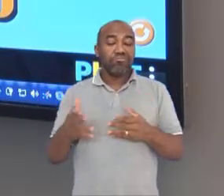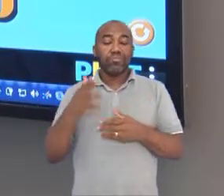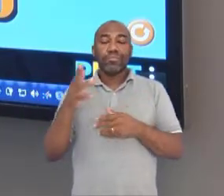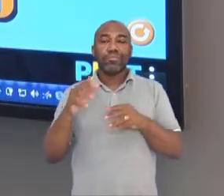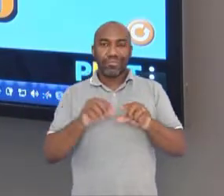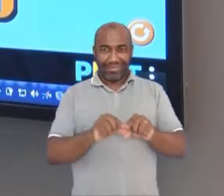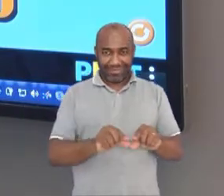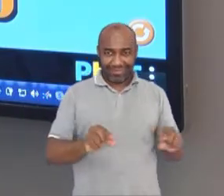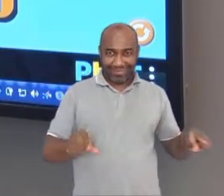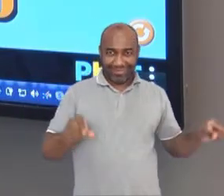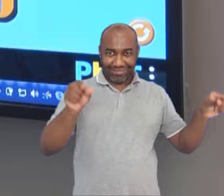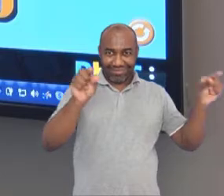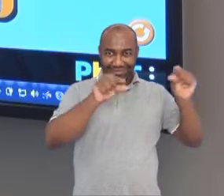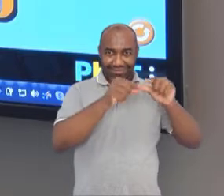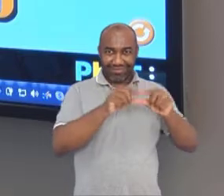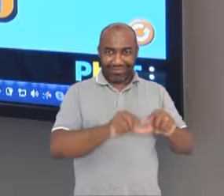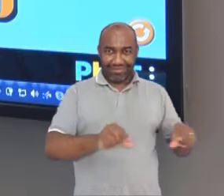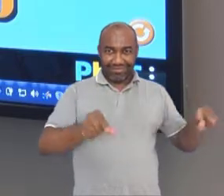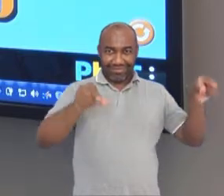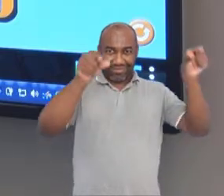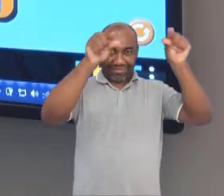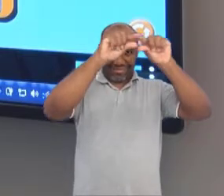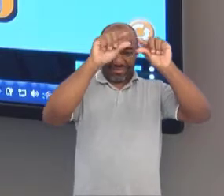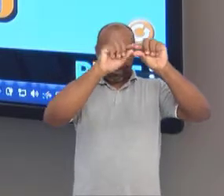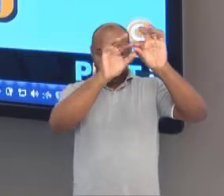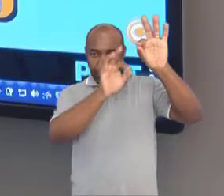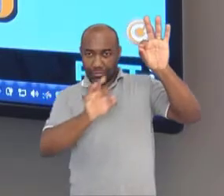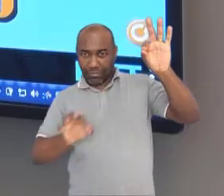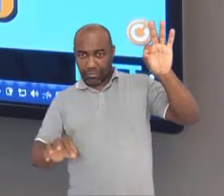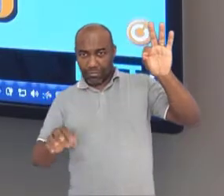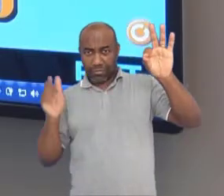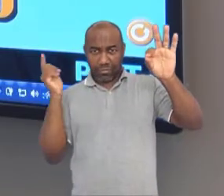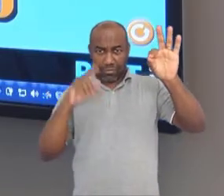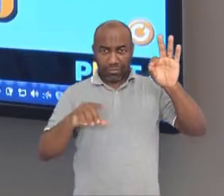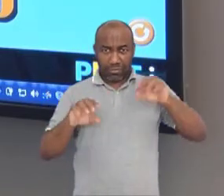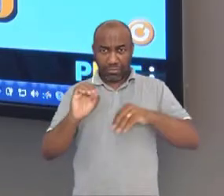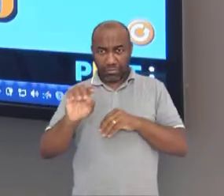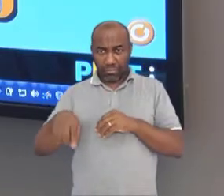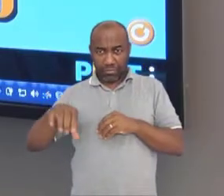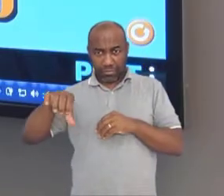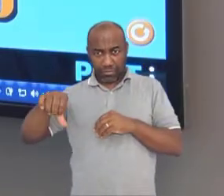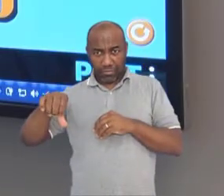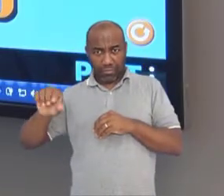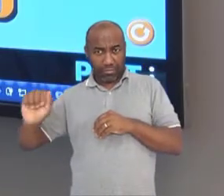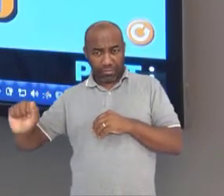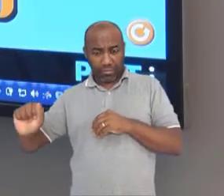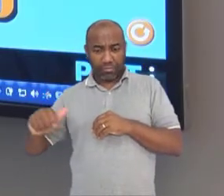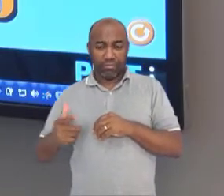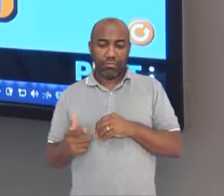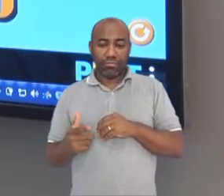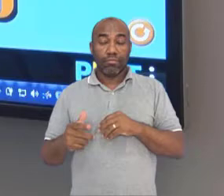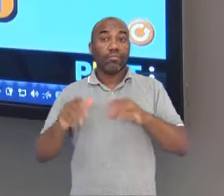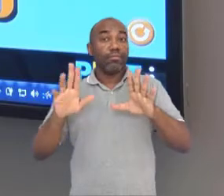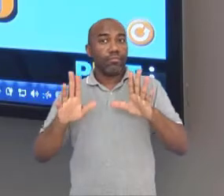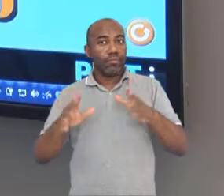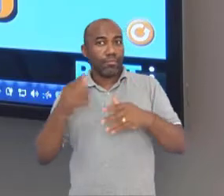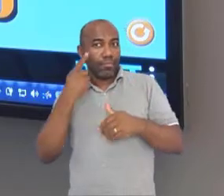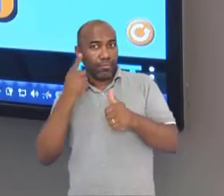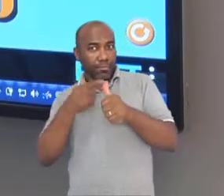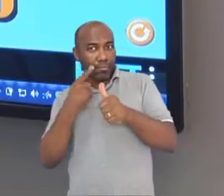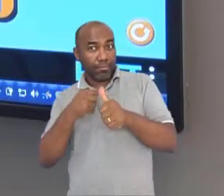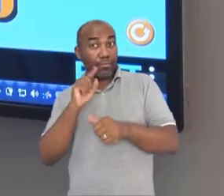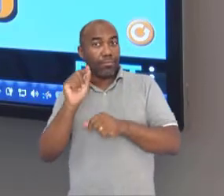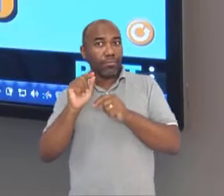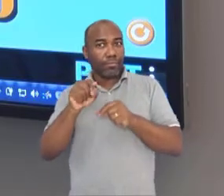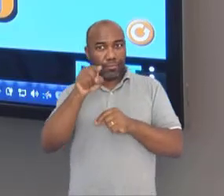uma intensidade de corrente elétrica de 0,9 ampere? Será? Para responder essa pergunta, você tem